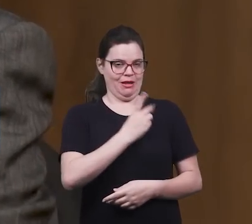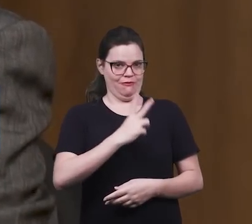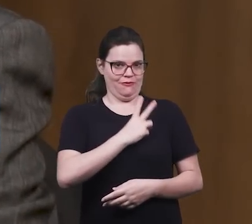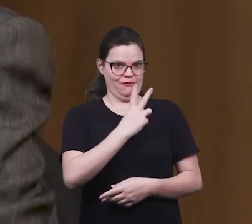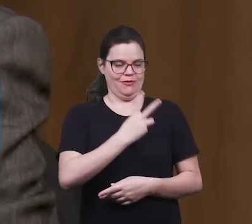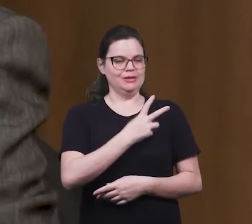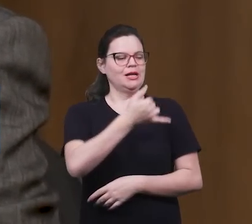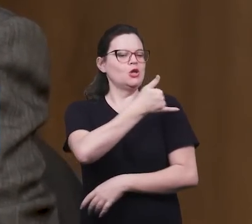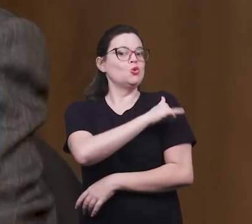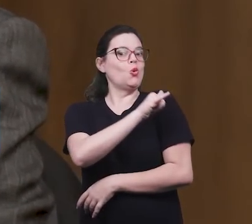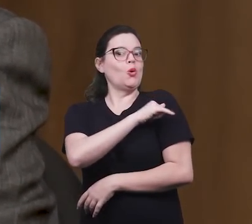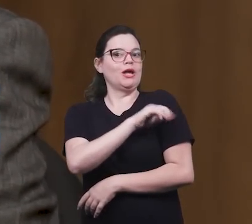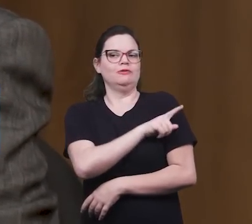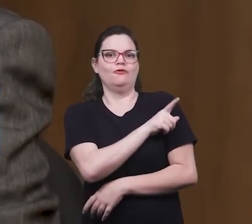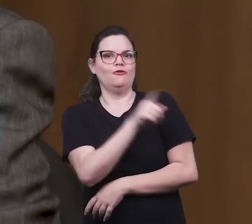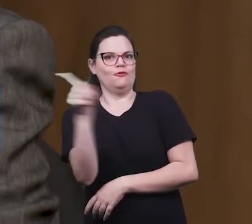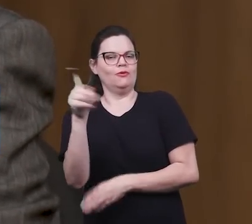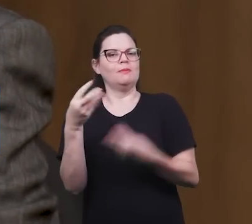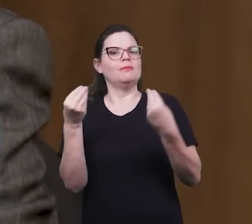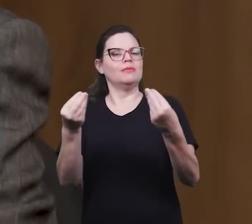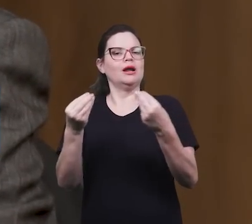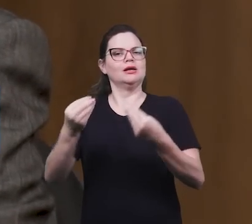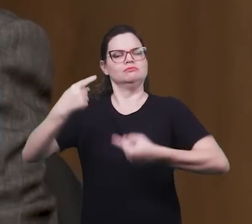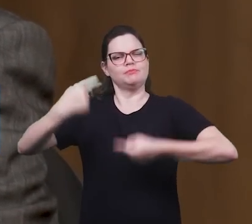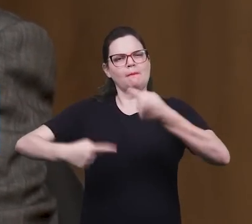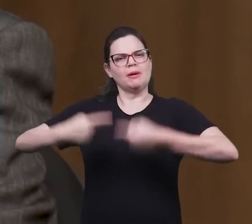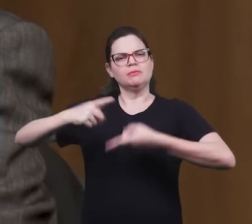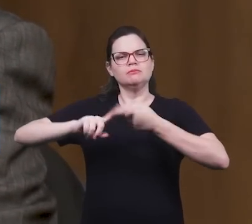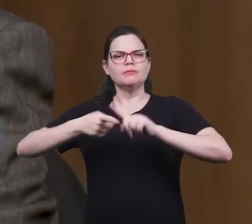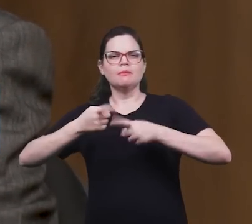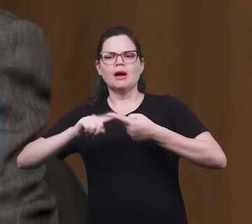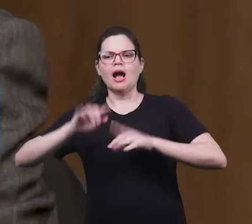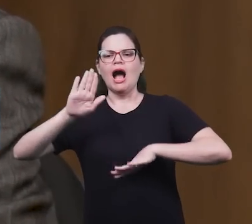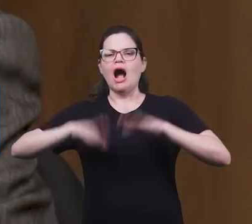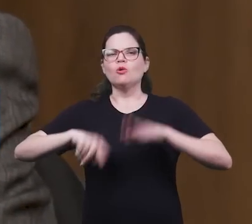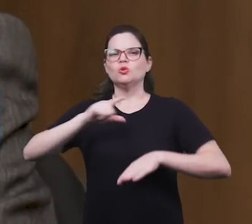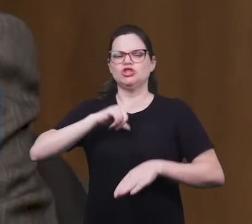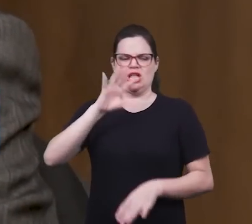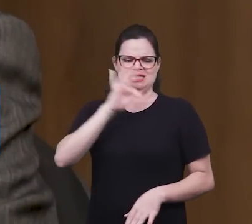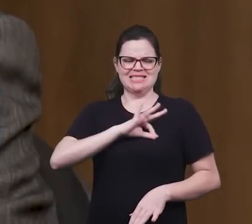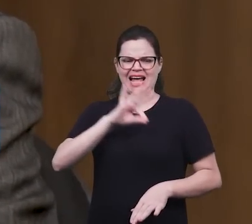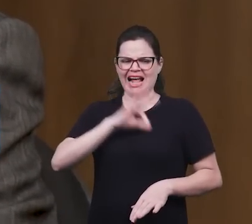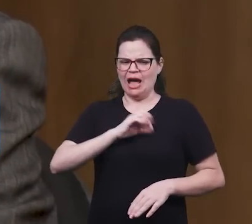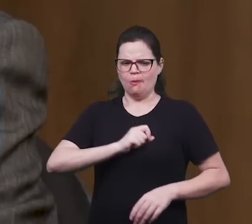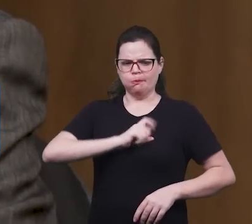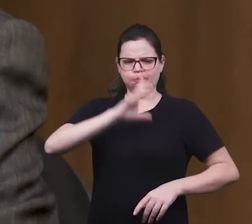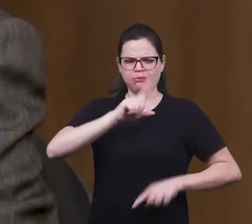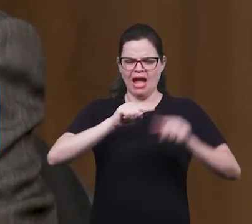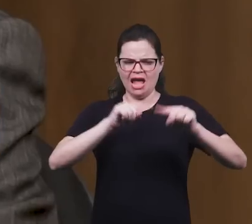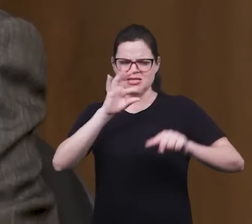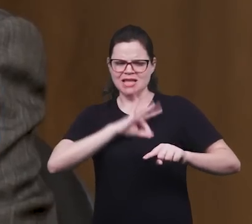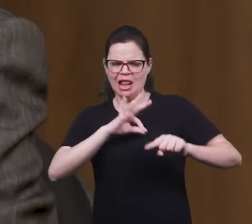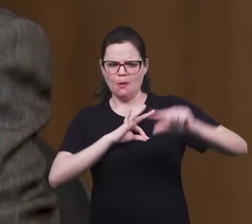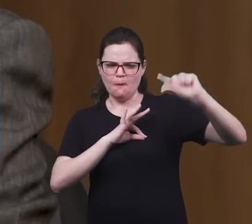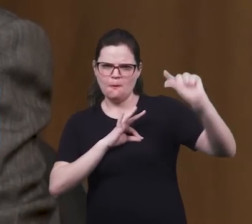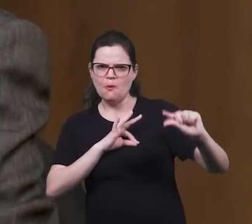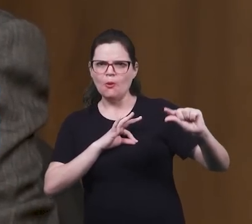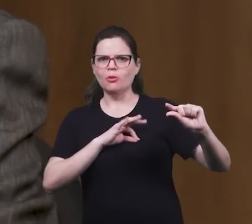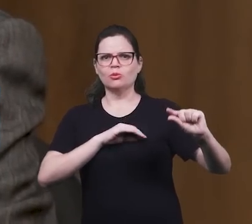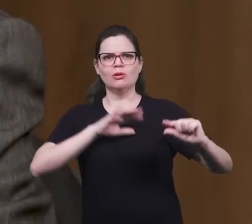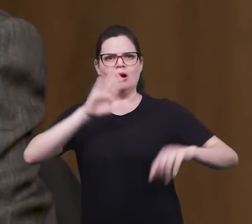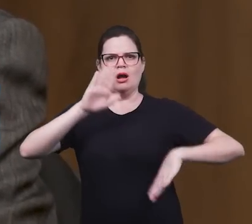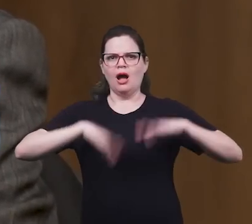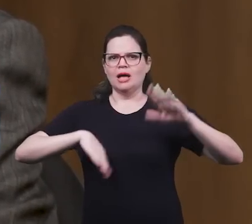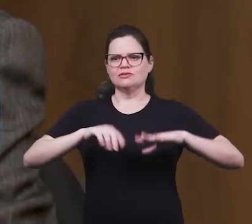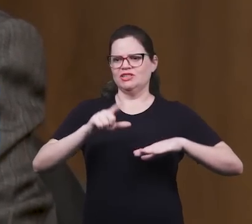para decidir uma questão de alguns que tinham excesso de caixa, outros com falta de caixa dentro do mesmo grupo, e às vezes a